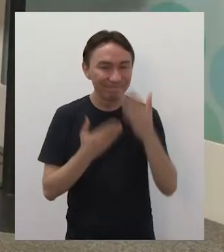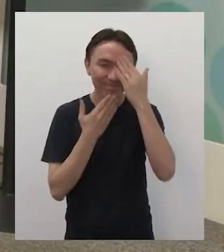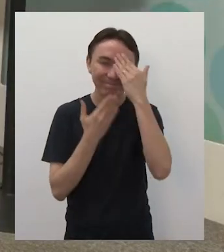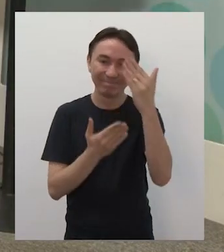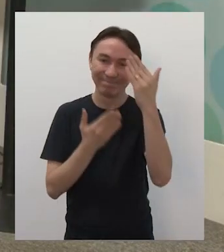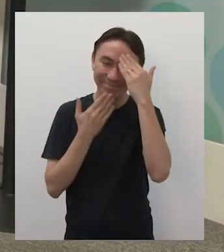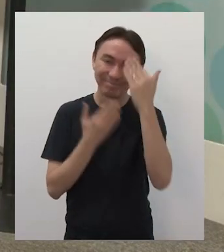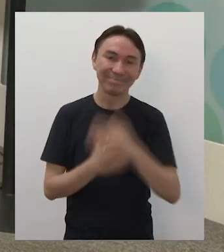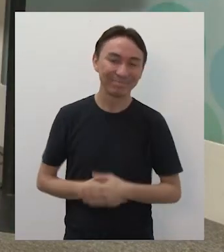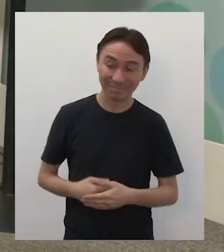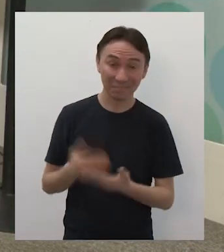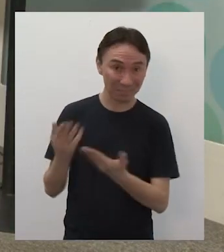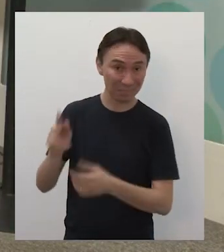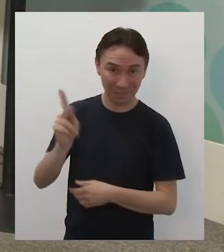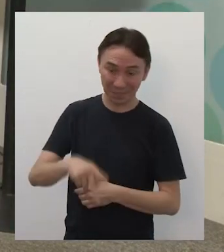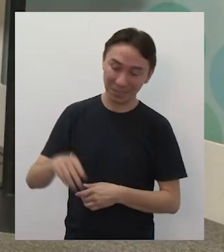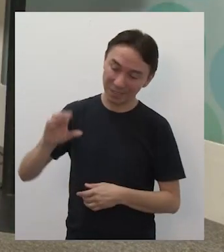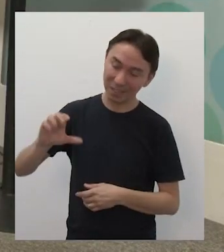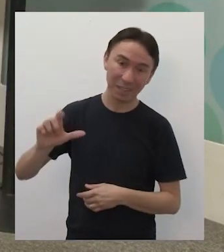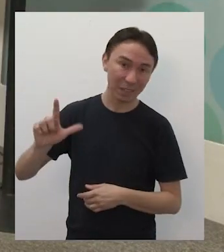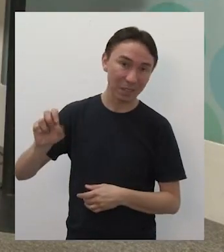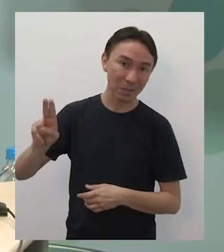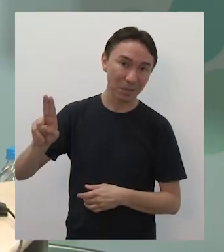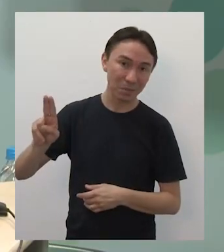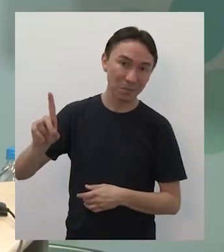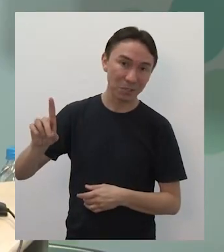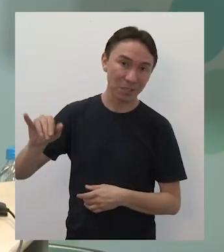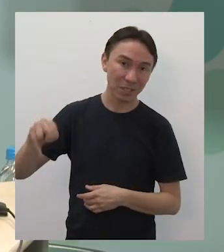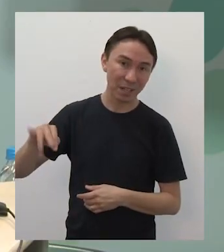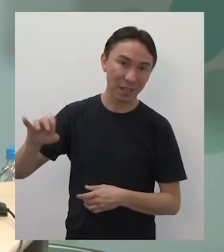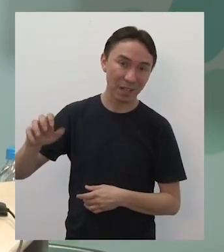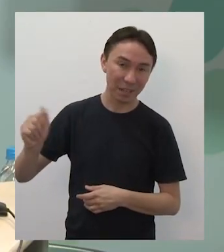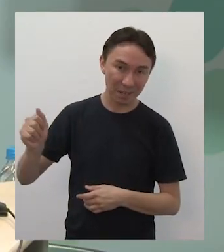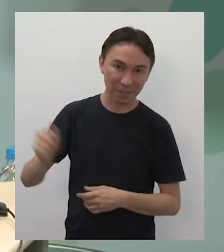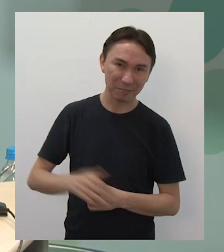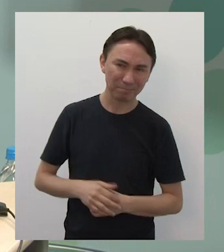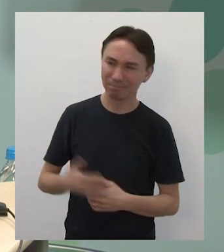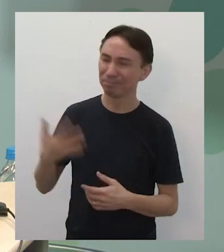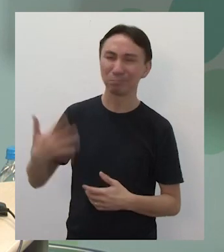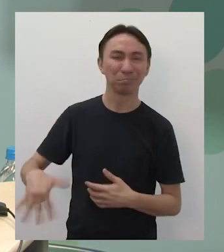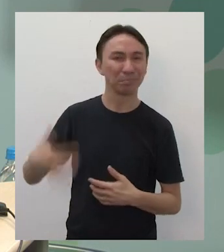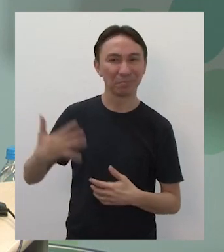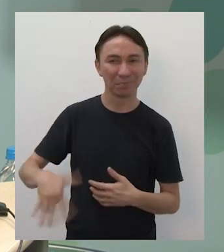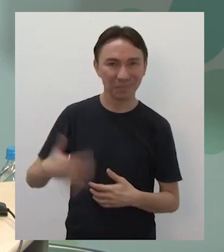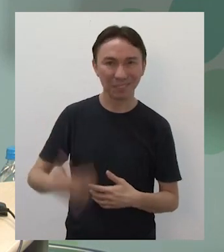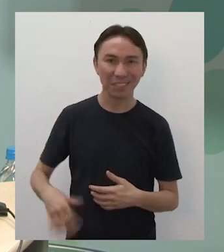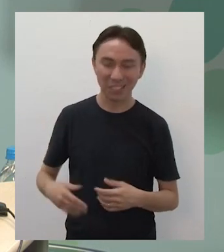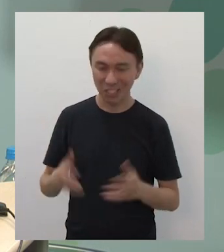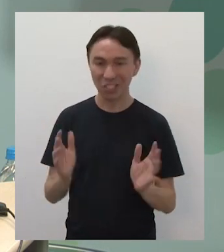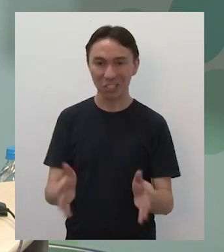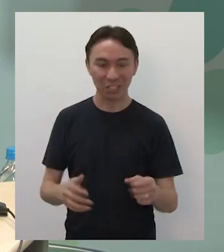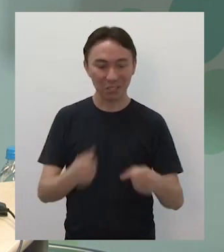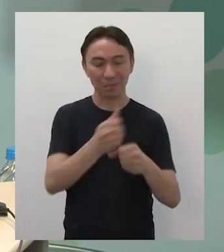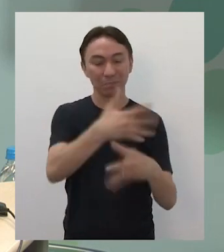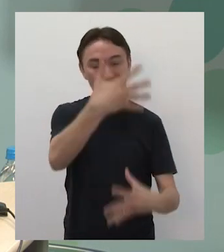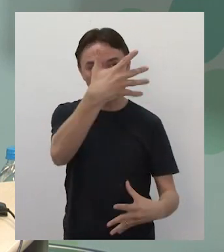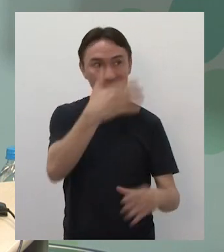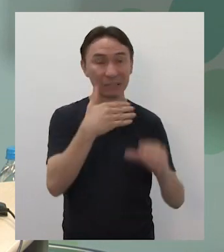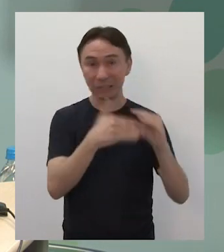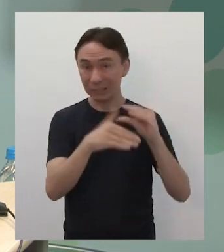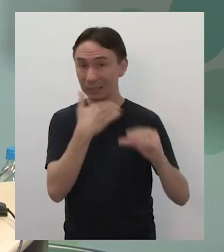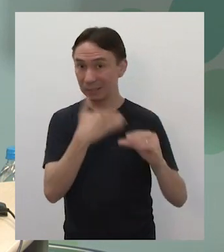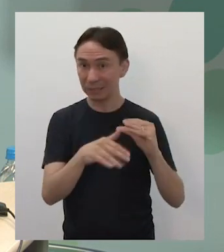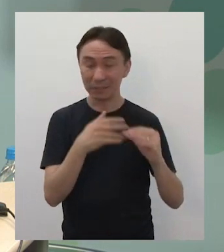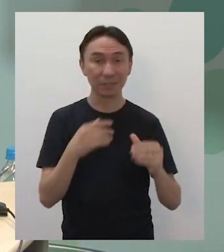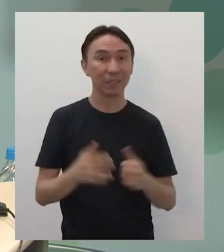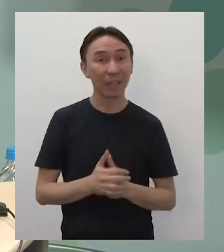professora Claudineia foi fantástica, né? A gente já pode notar aqui algumas contribuições também do chat, já passa a palavra aqui para Maria Fernanda,